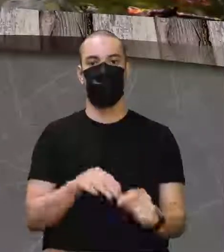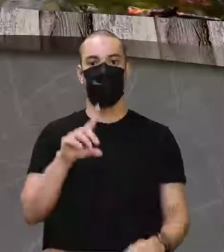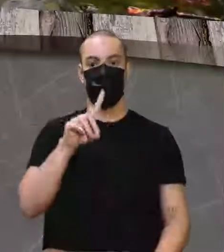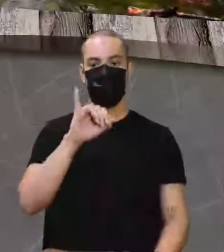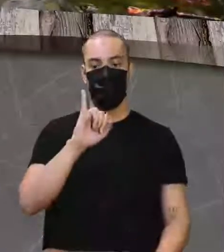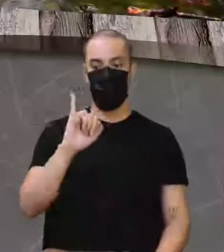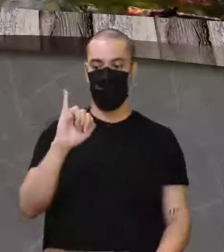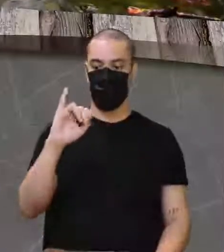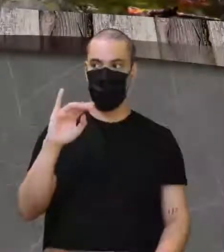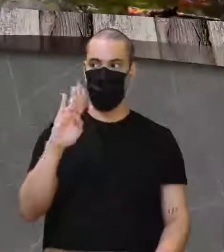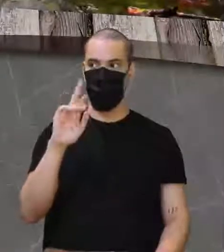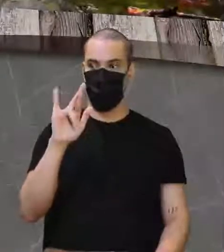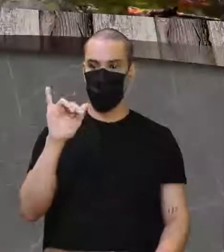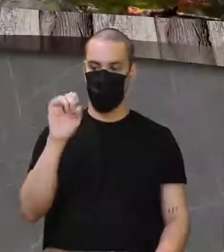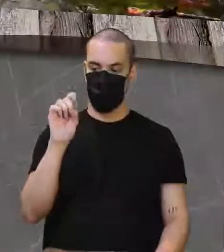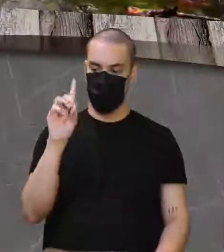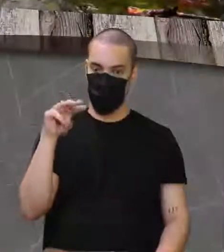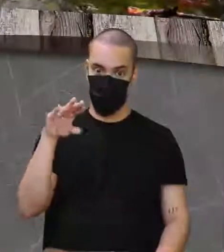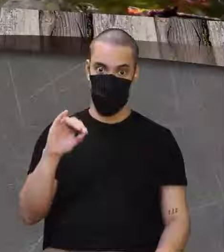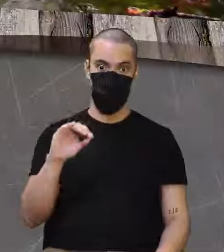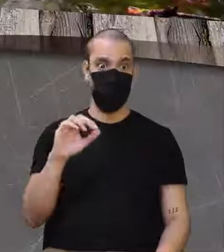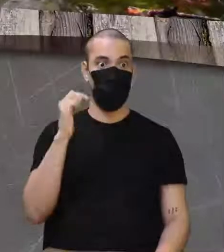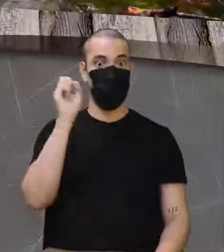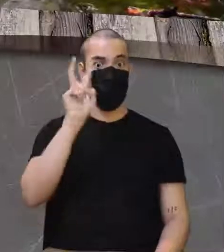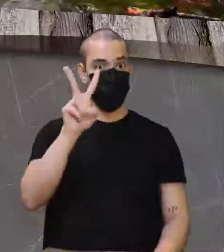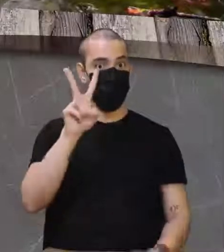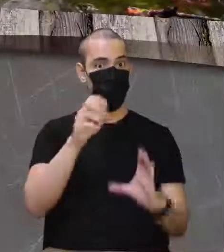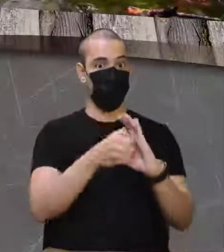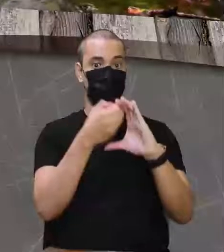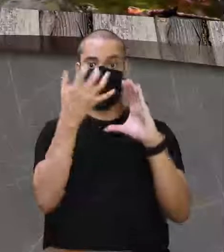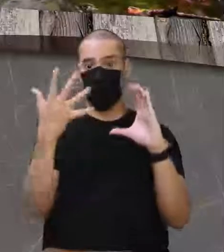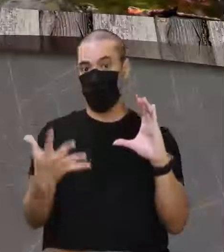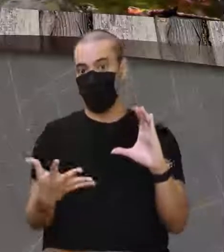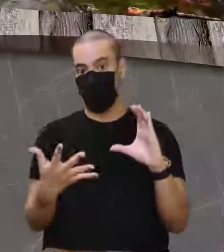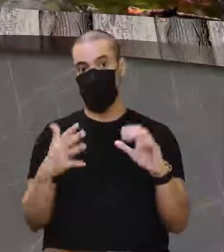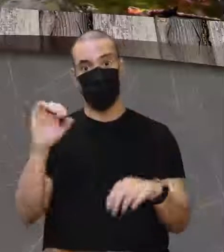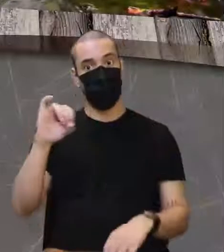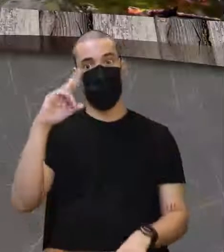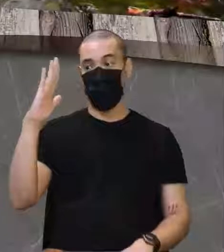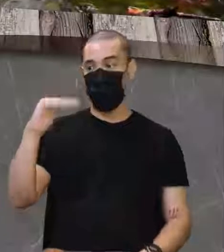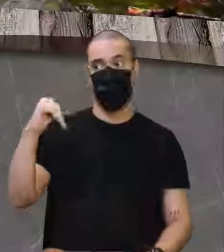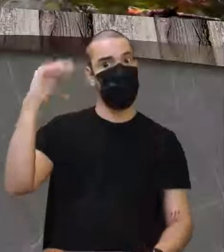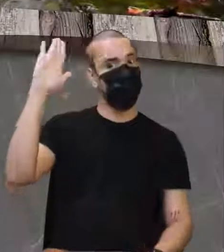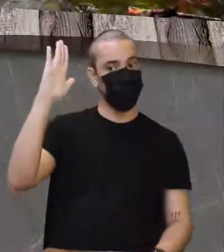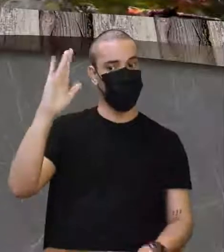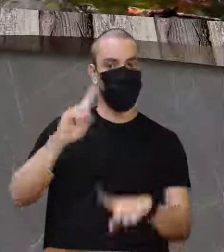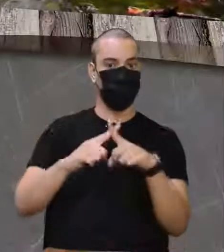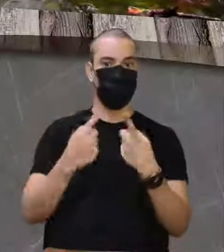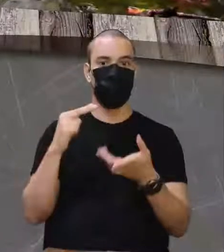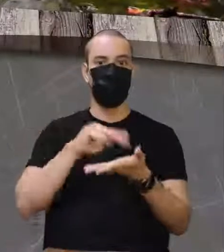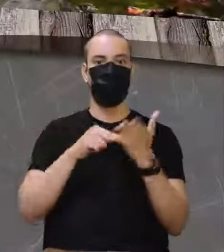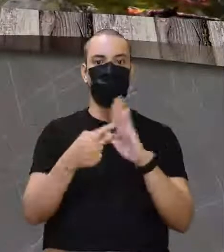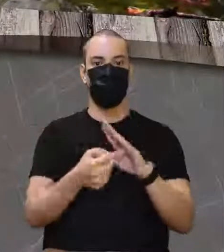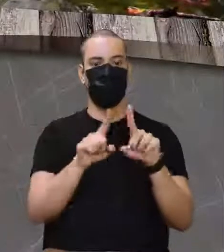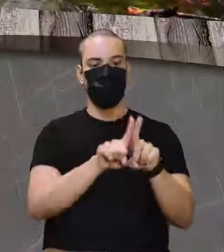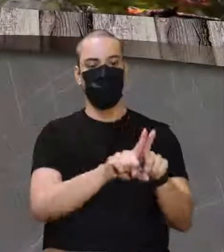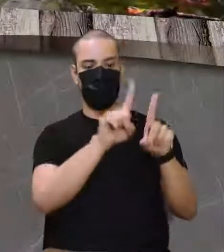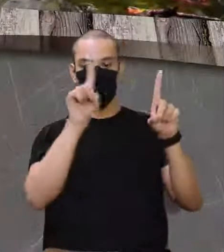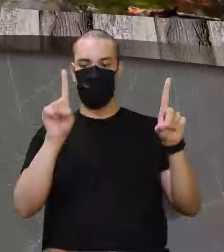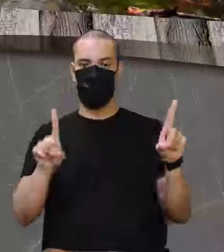né? Eu vou estar trabalhando agora com 2 características, ou pode ser mais características, mas há uma